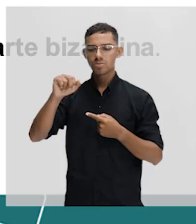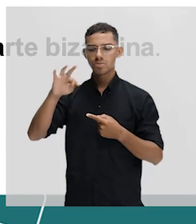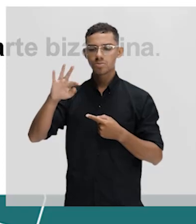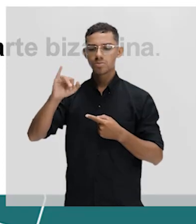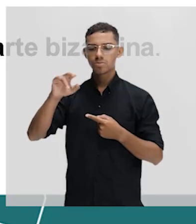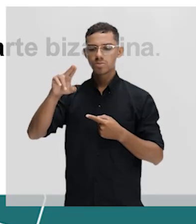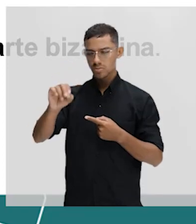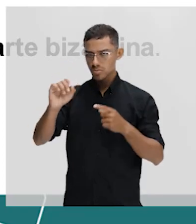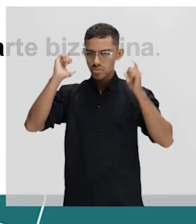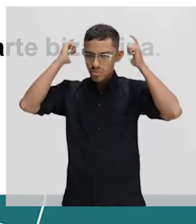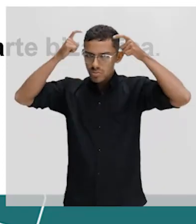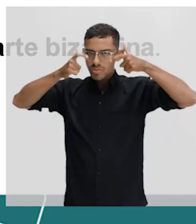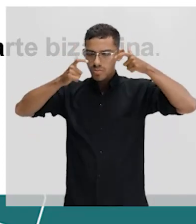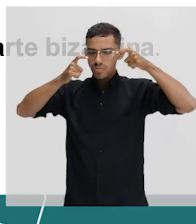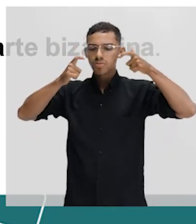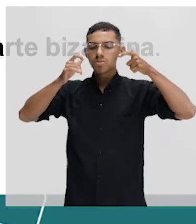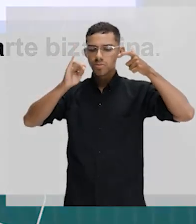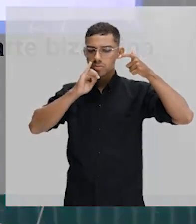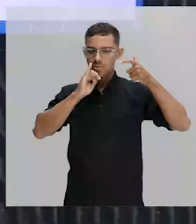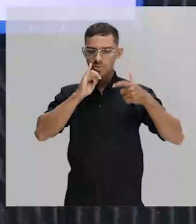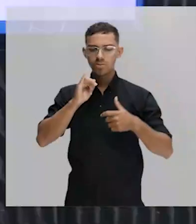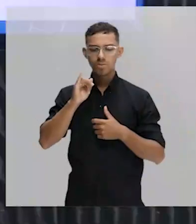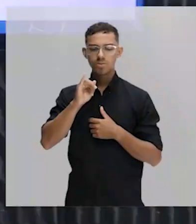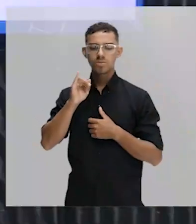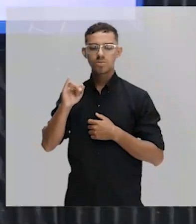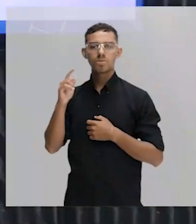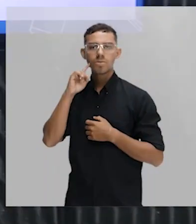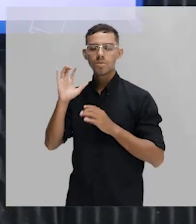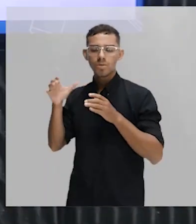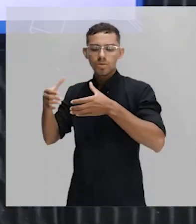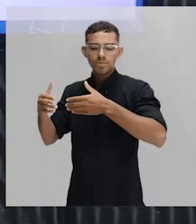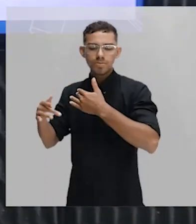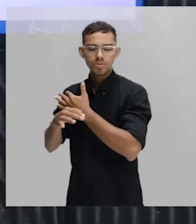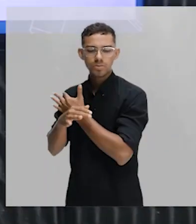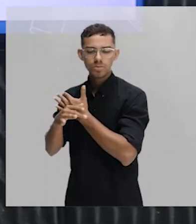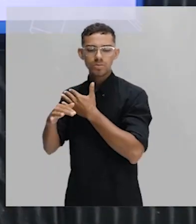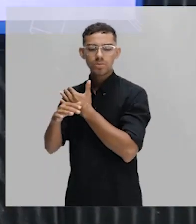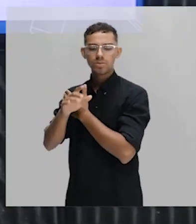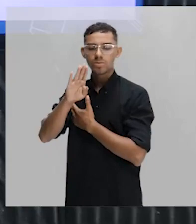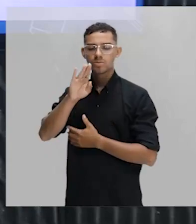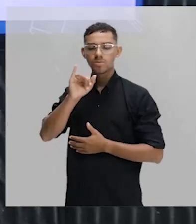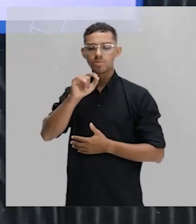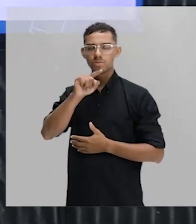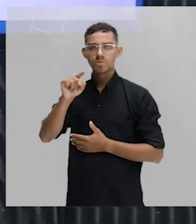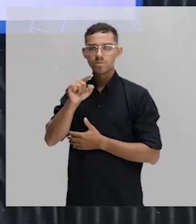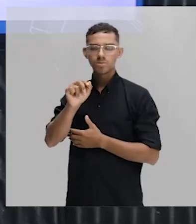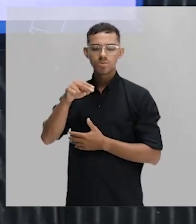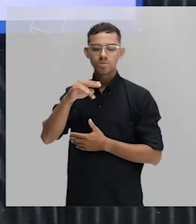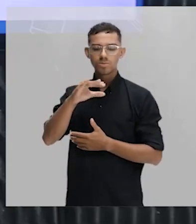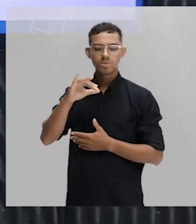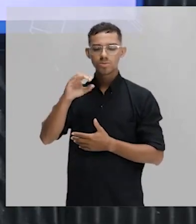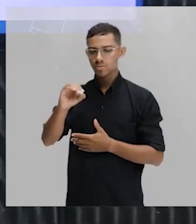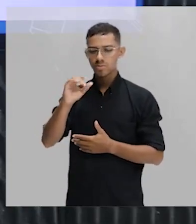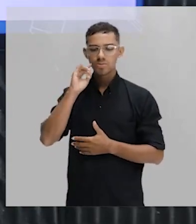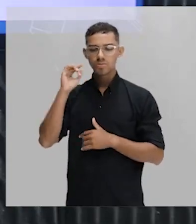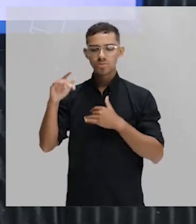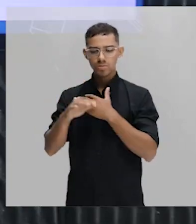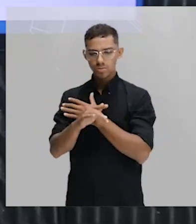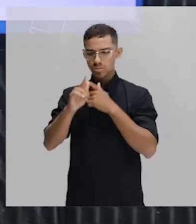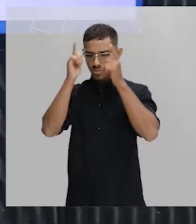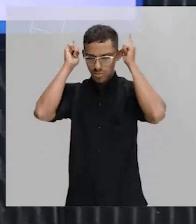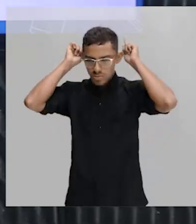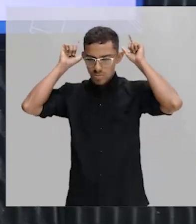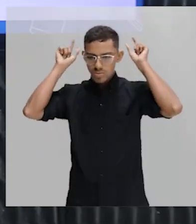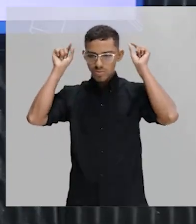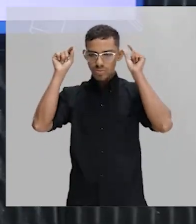Constantino, o imperador bizantino, da colônia da cidade chamada Bizâncio, que era uma colônia grega, um agregado, um anexo grego,